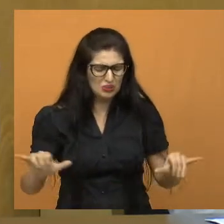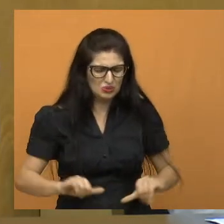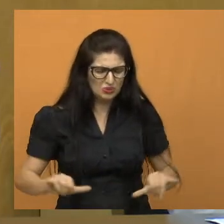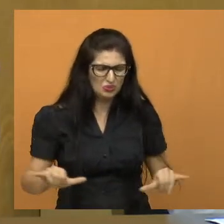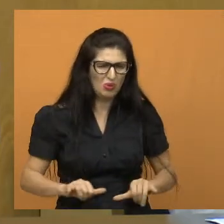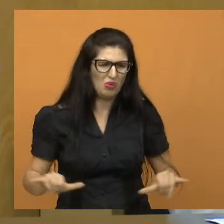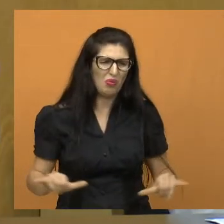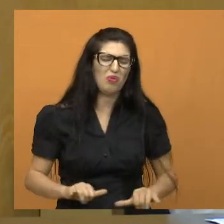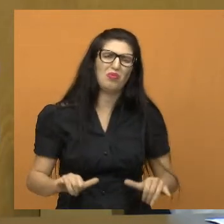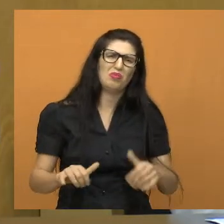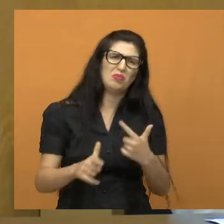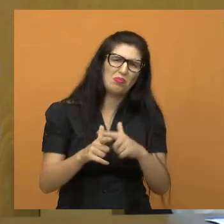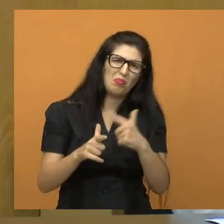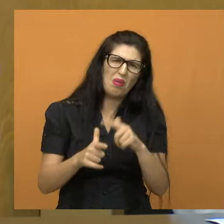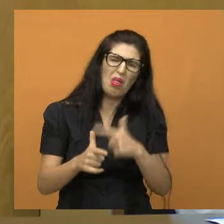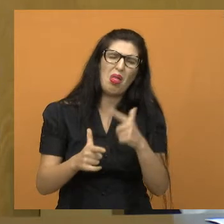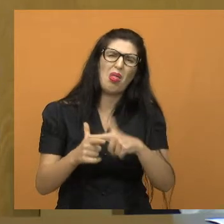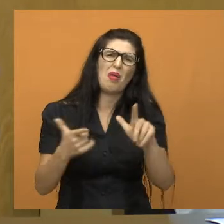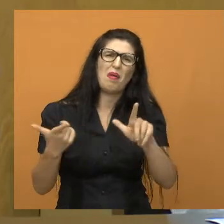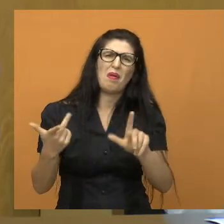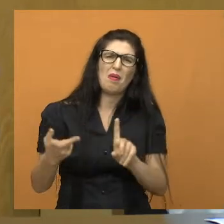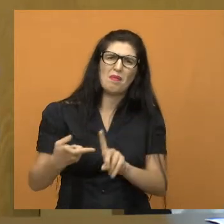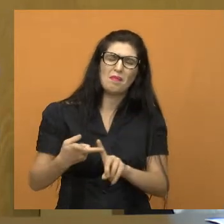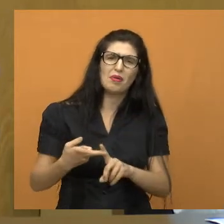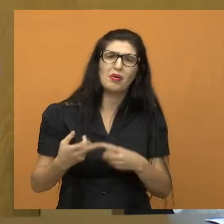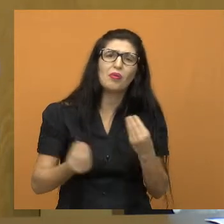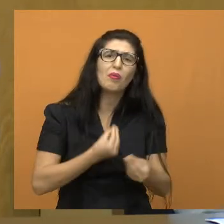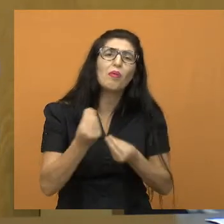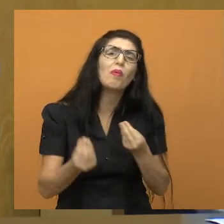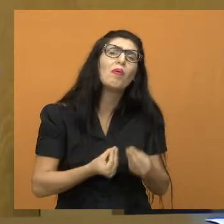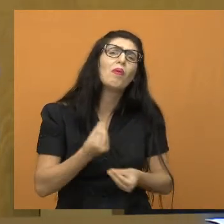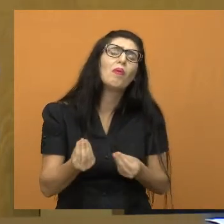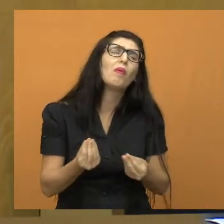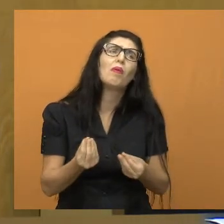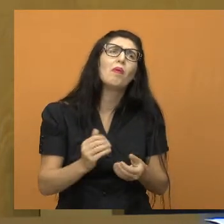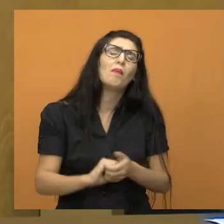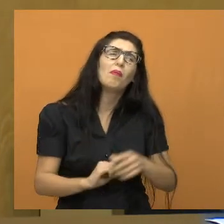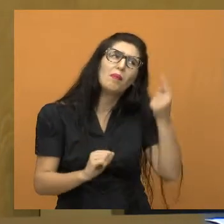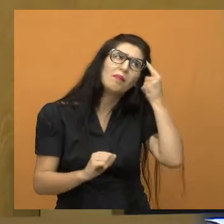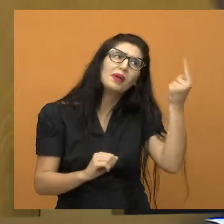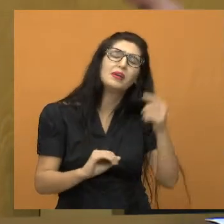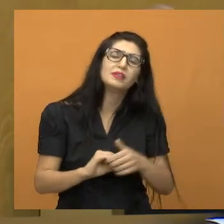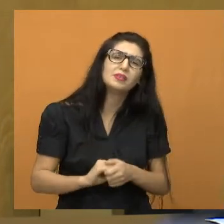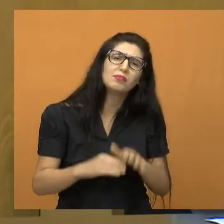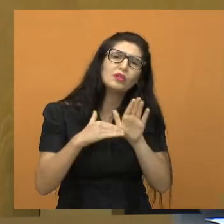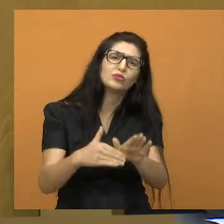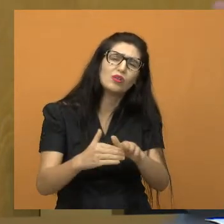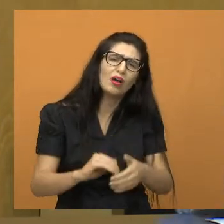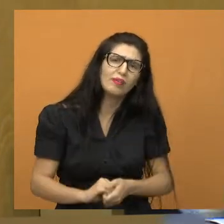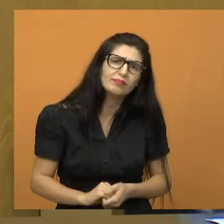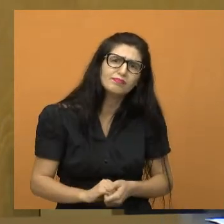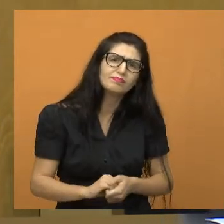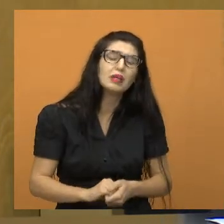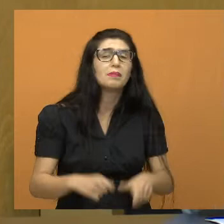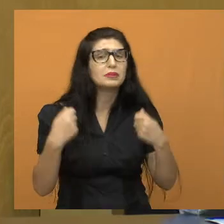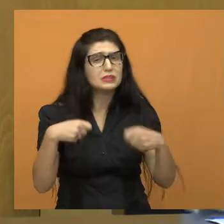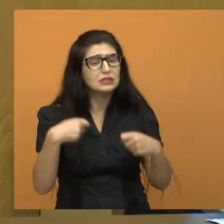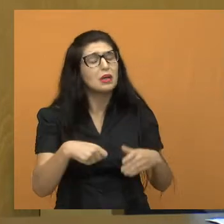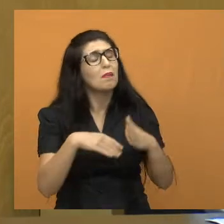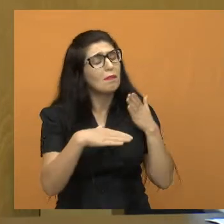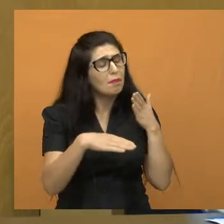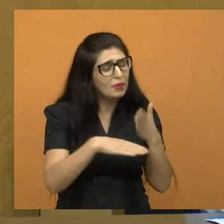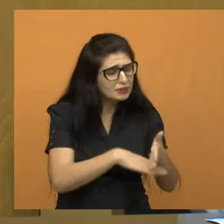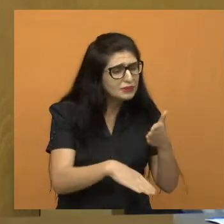pessoa humana, a questão da dignidade, e ao mesmo tempo propositiva, participativa,